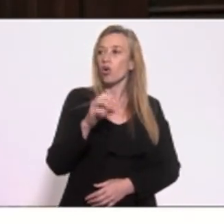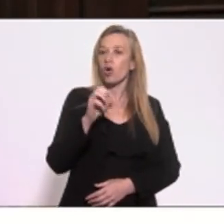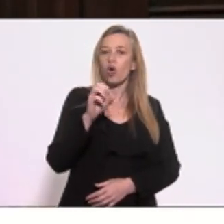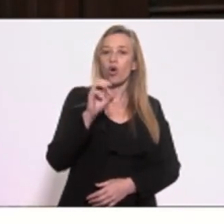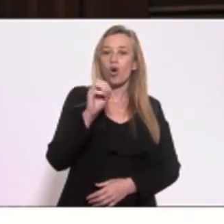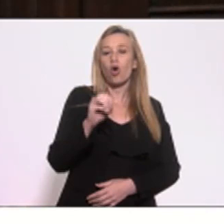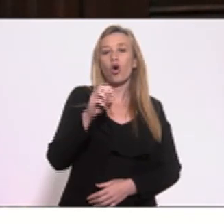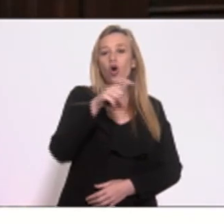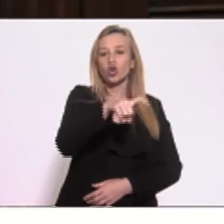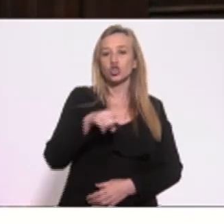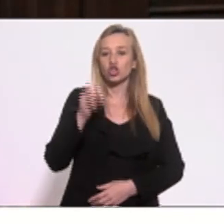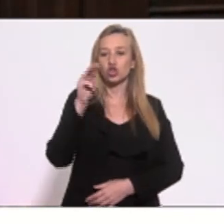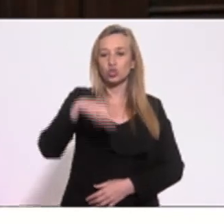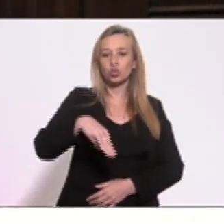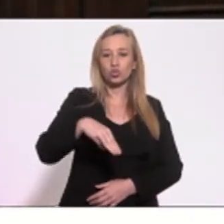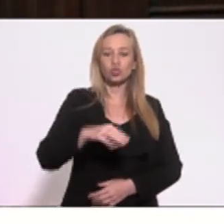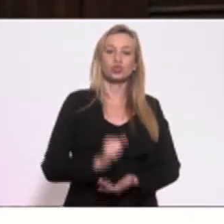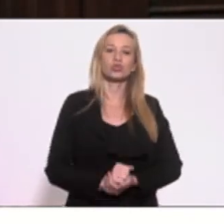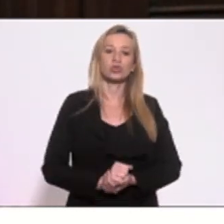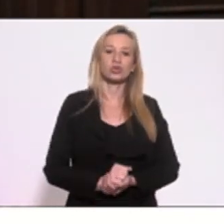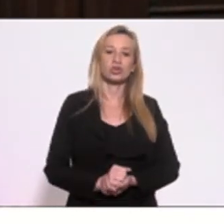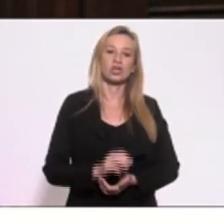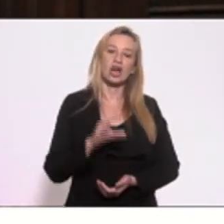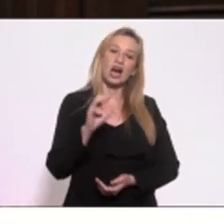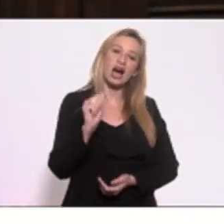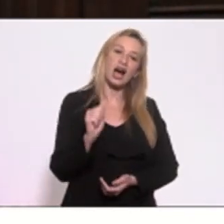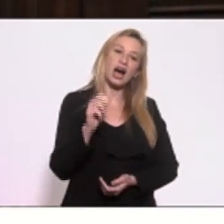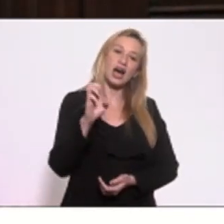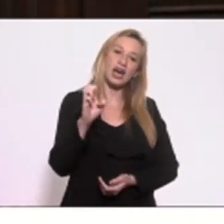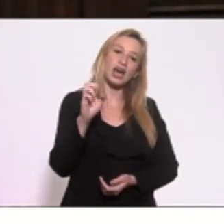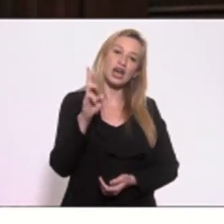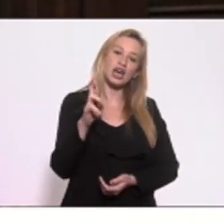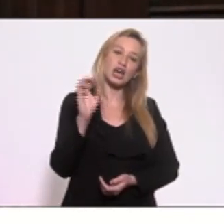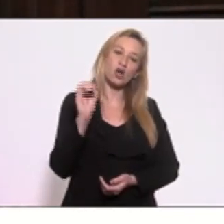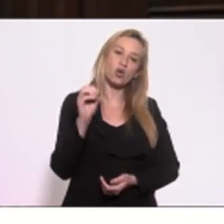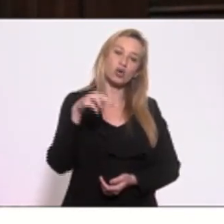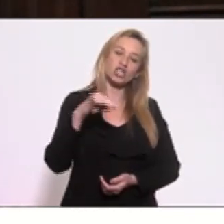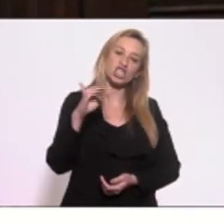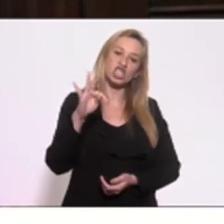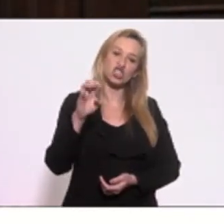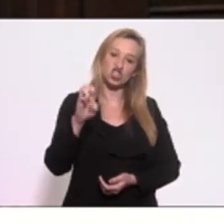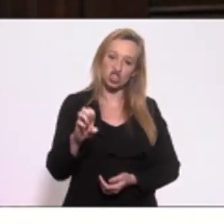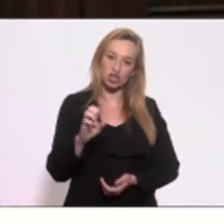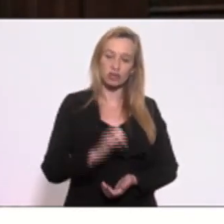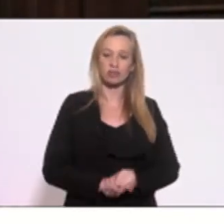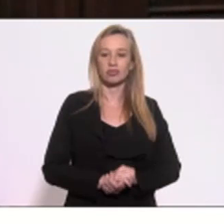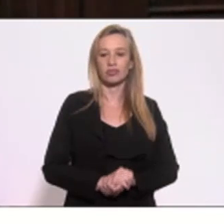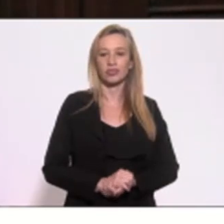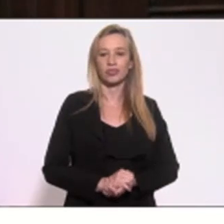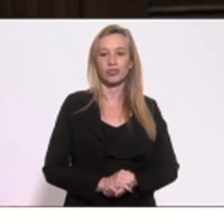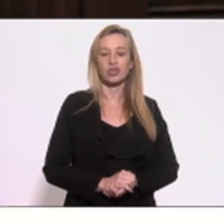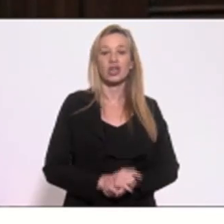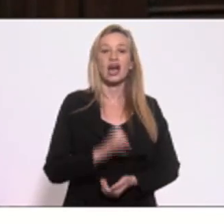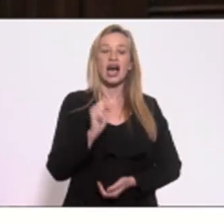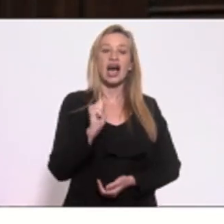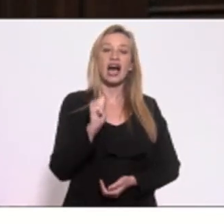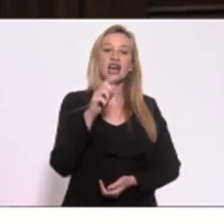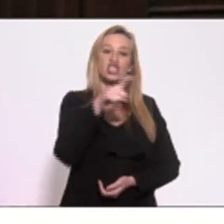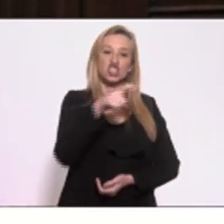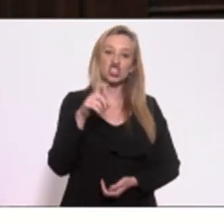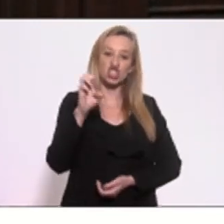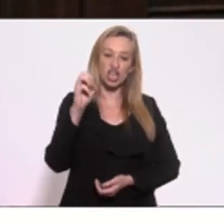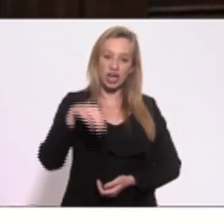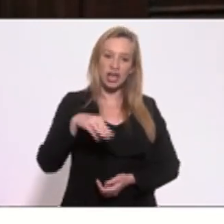como nome de batismo Aeronite da Conceição Chagas. Esse axé é uma casa